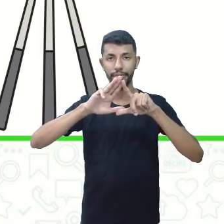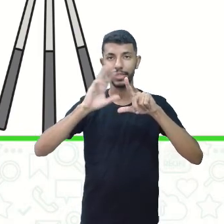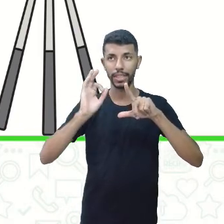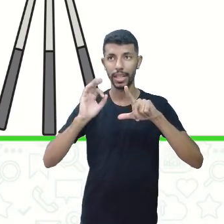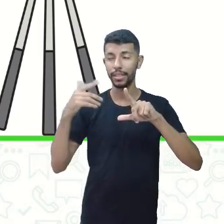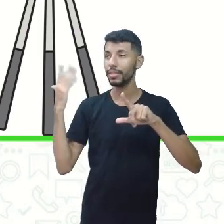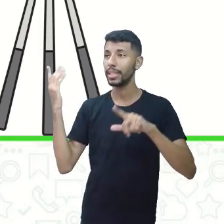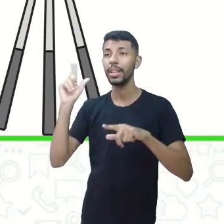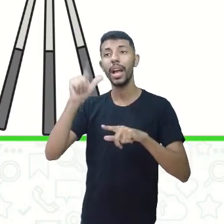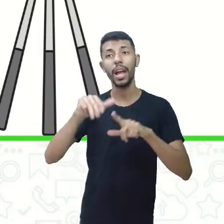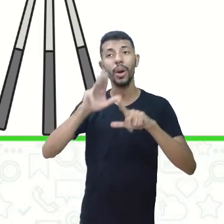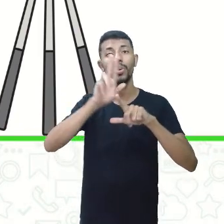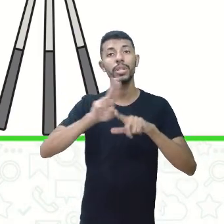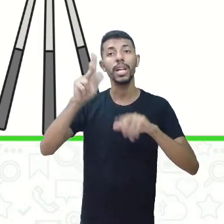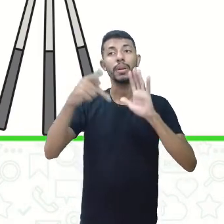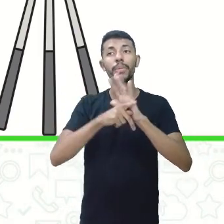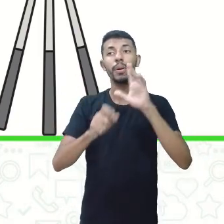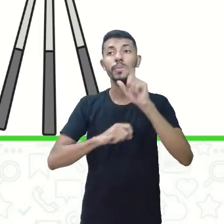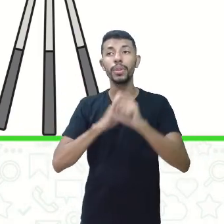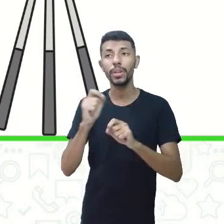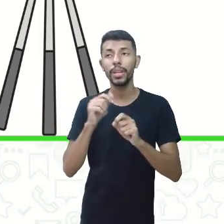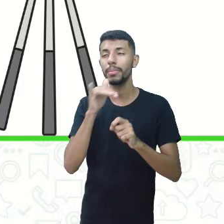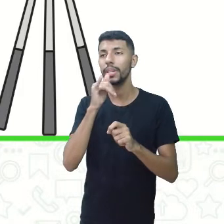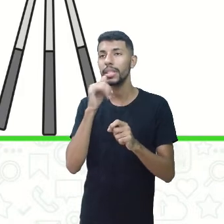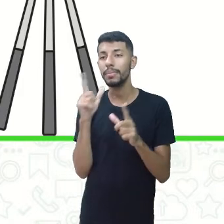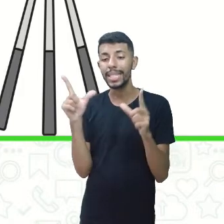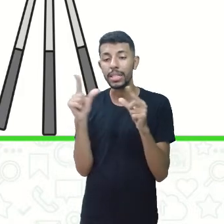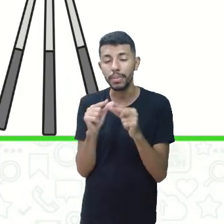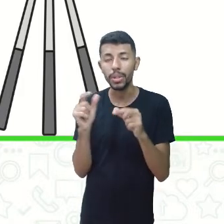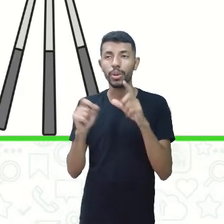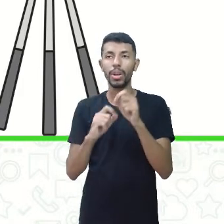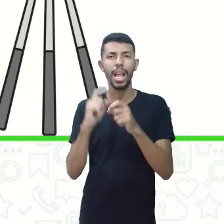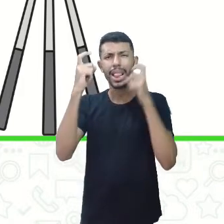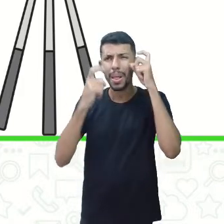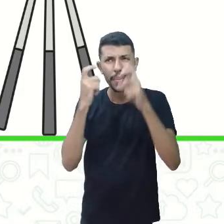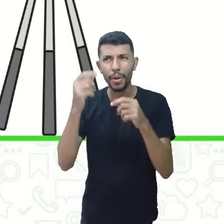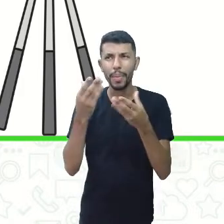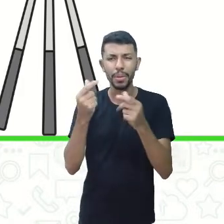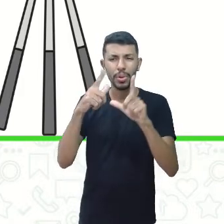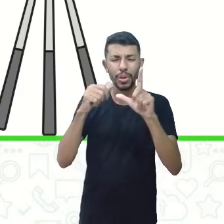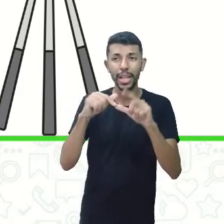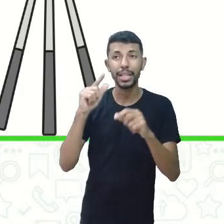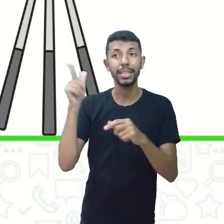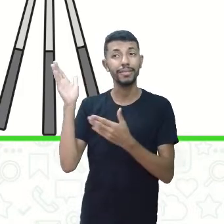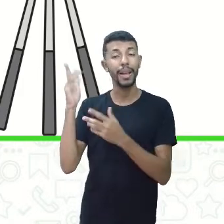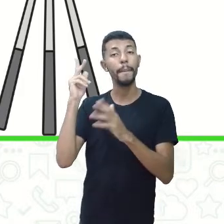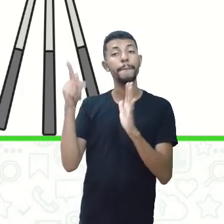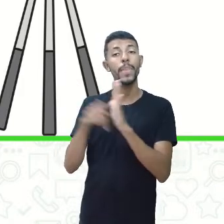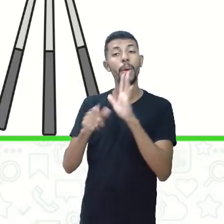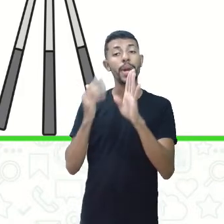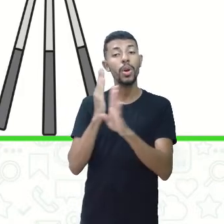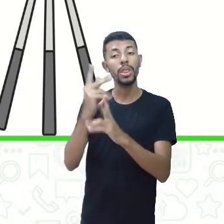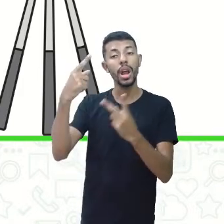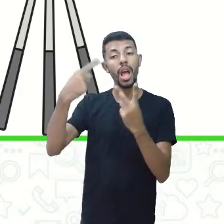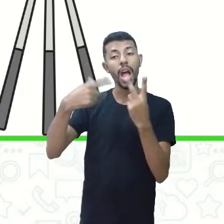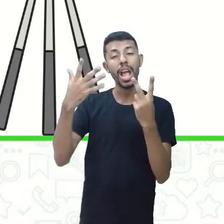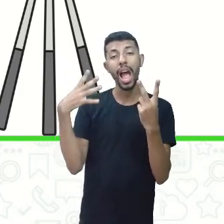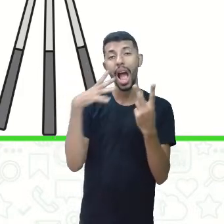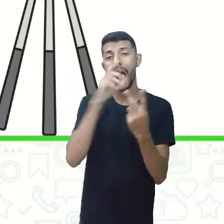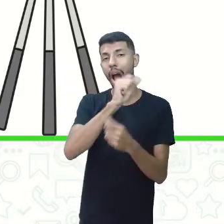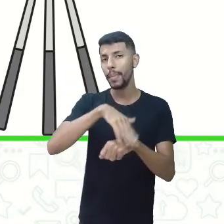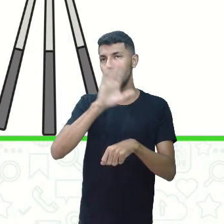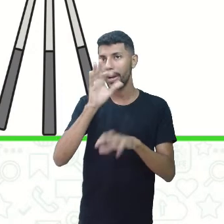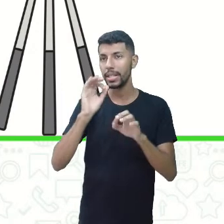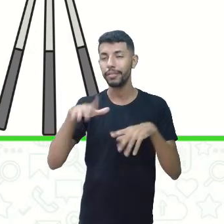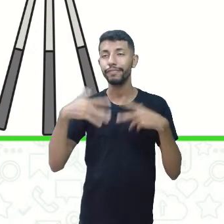economizar. Está entendendo? Para você não ficar muito preocupado com aquelas letrinhas lá na frente e encontrar a raiz mais rápido. Então, aí, olha, nós temos delta é igual a b